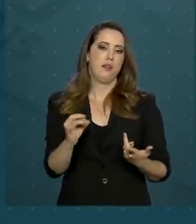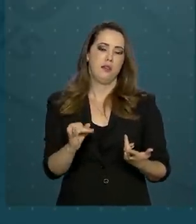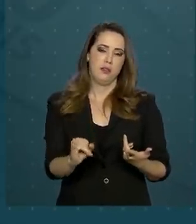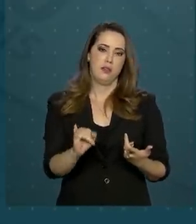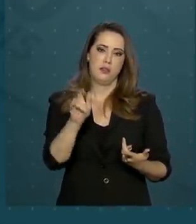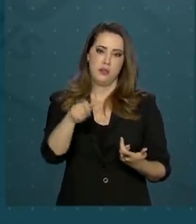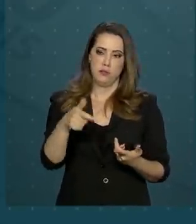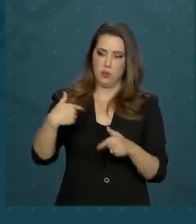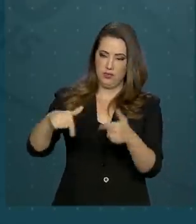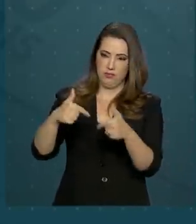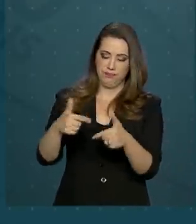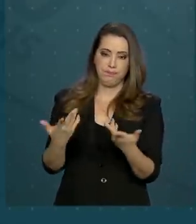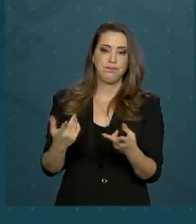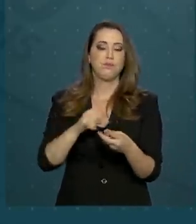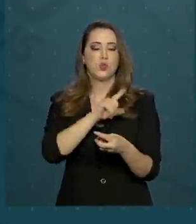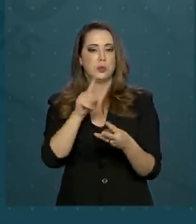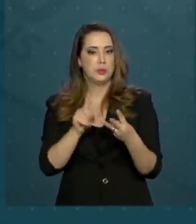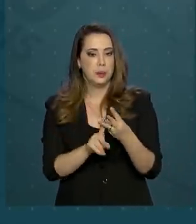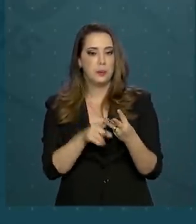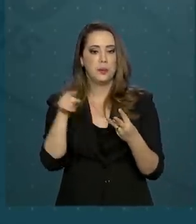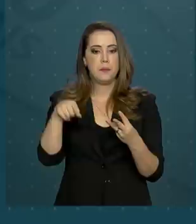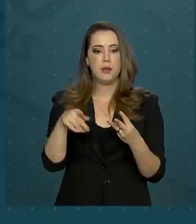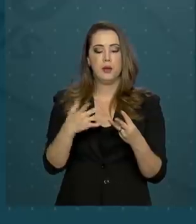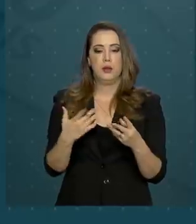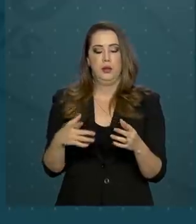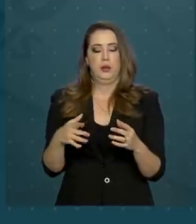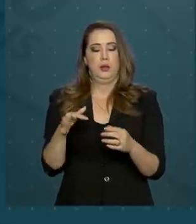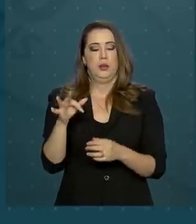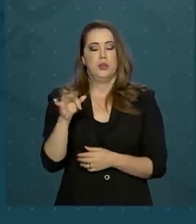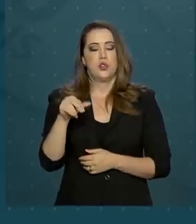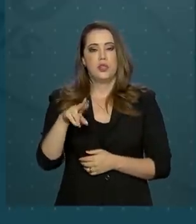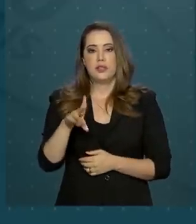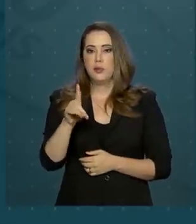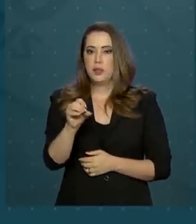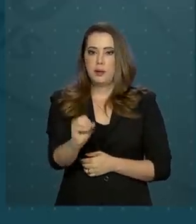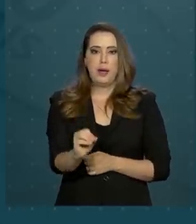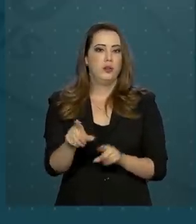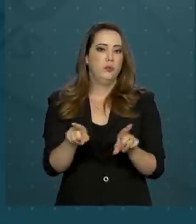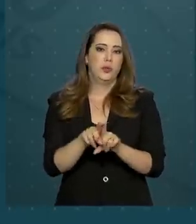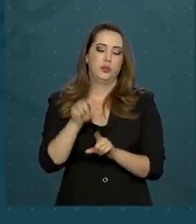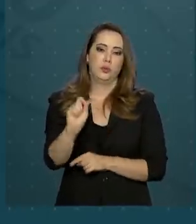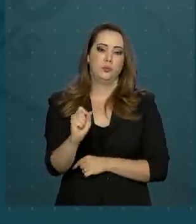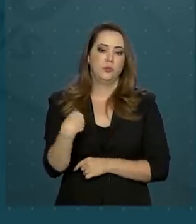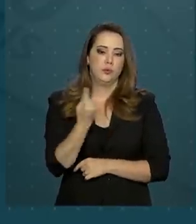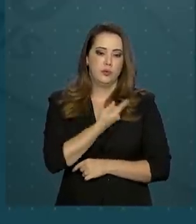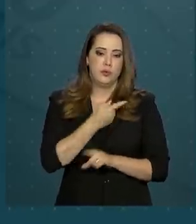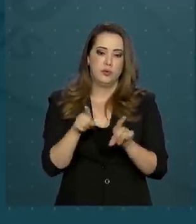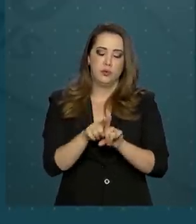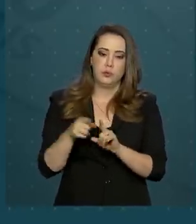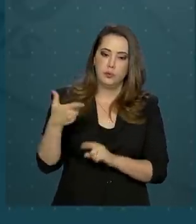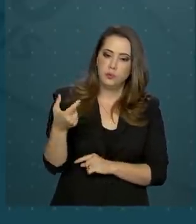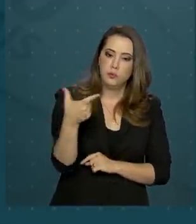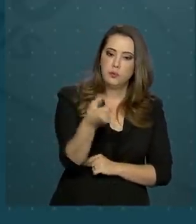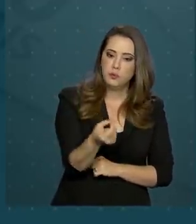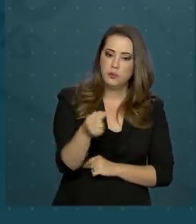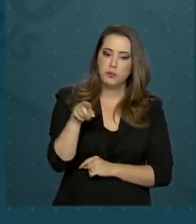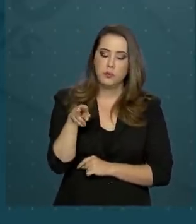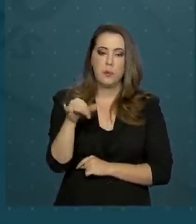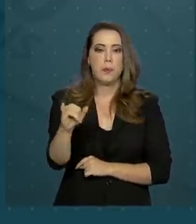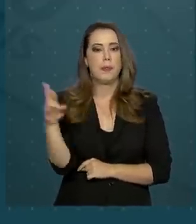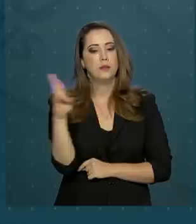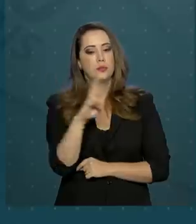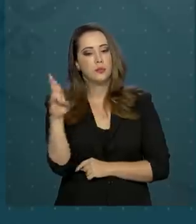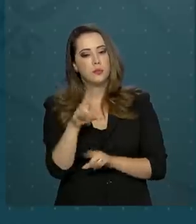com os funcionários públicos. E a PEC dos fundos públicos, que permite a utilização de 220 bilhões de reais